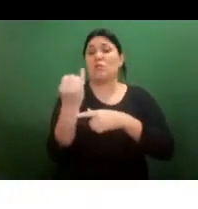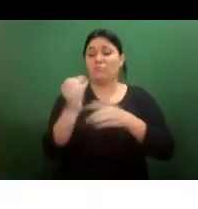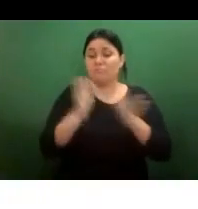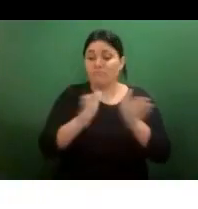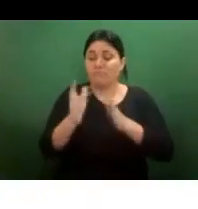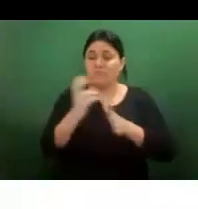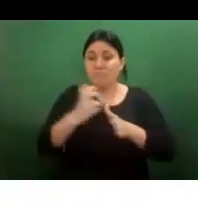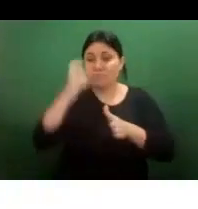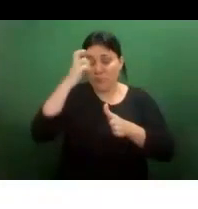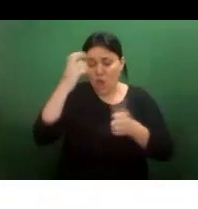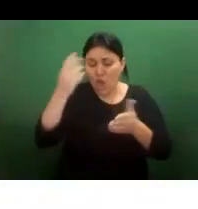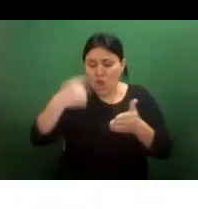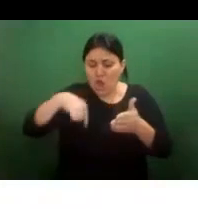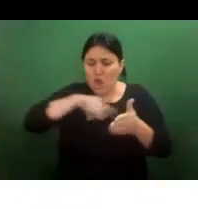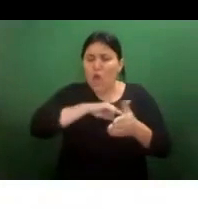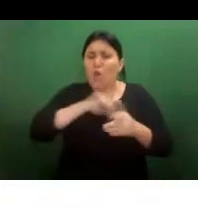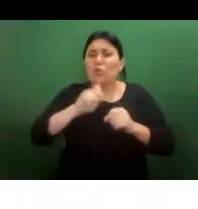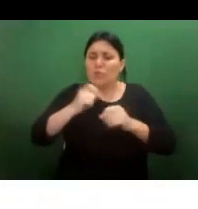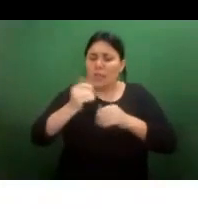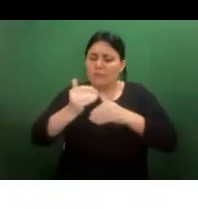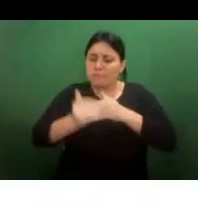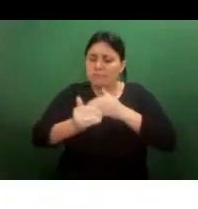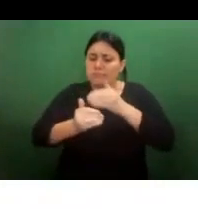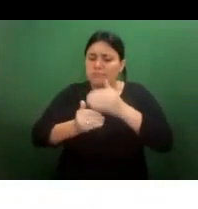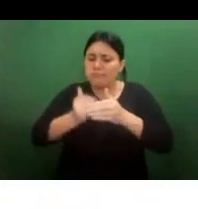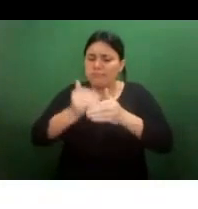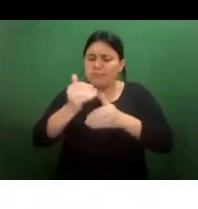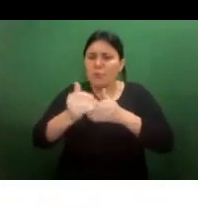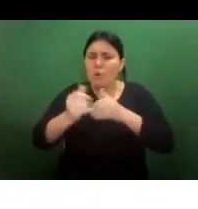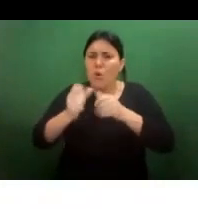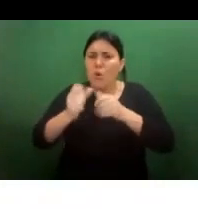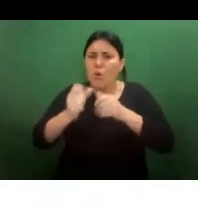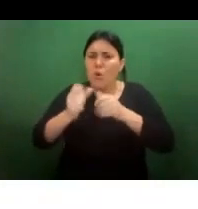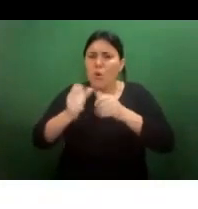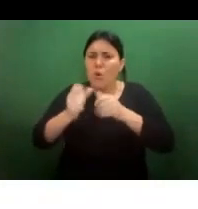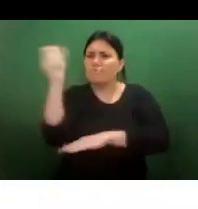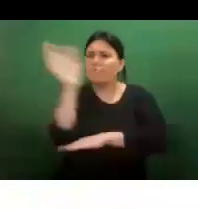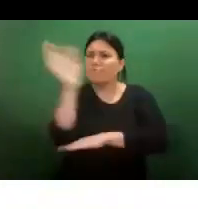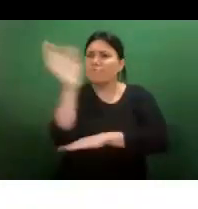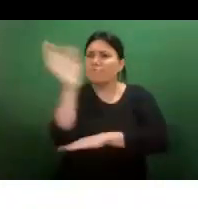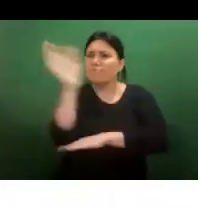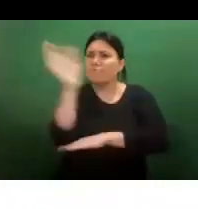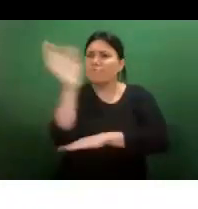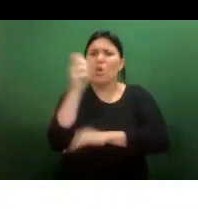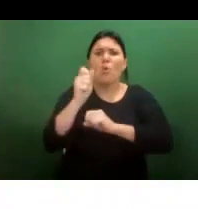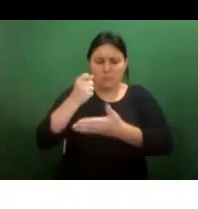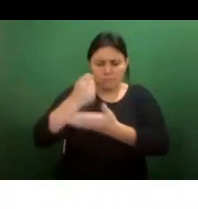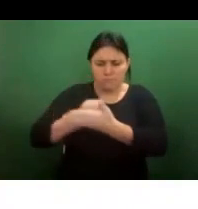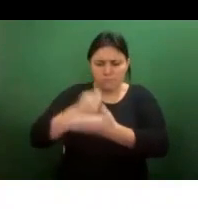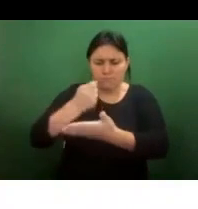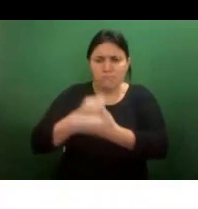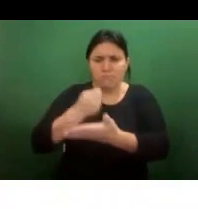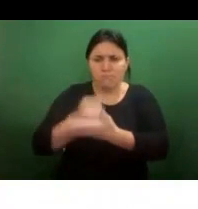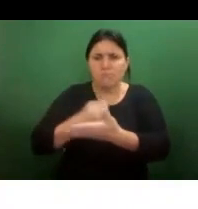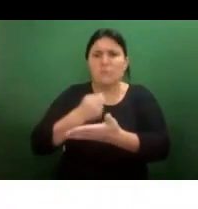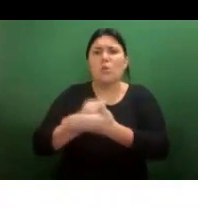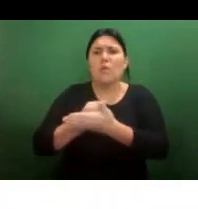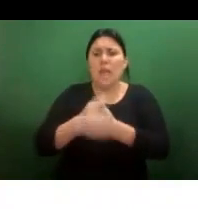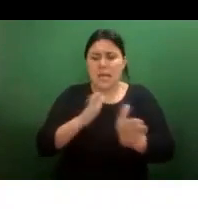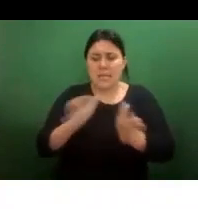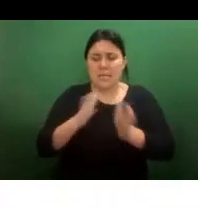prestes a construir e levantar juntos a bandeira da resistência da acessibilidade cultural para pessoas com deficiência no